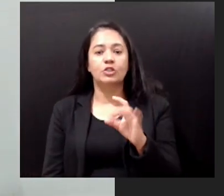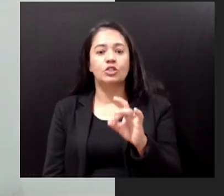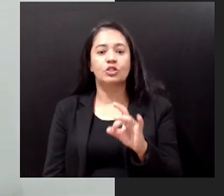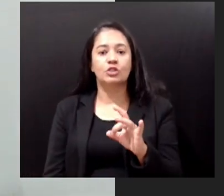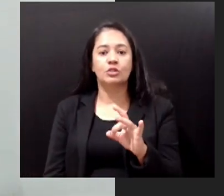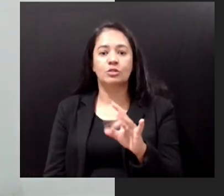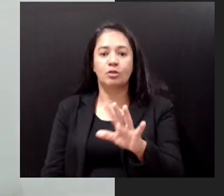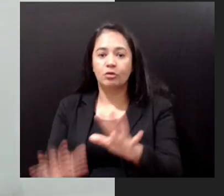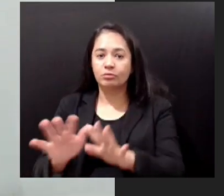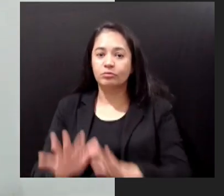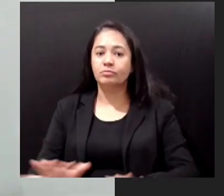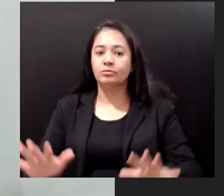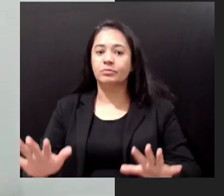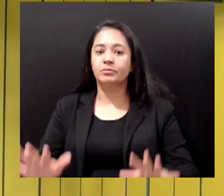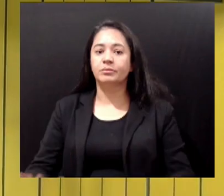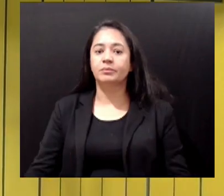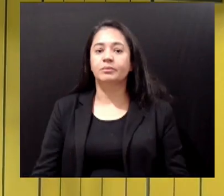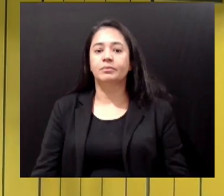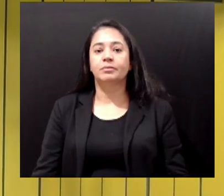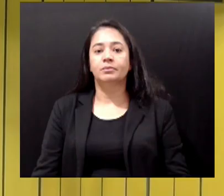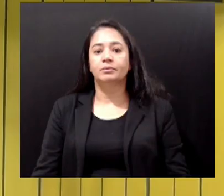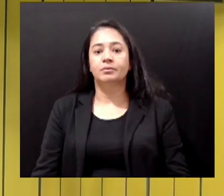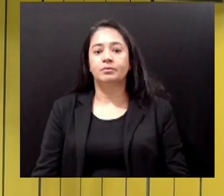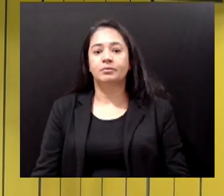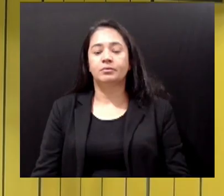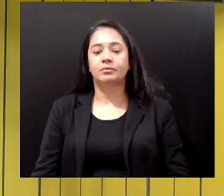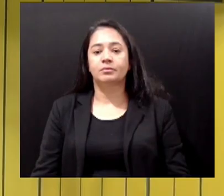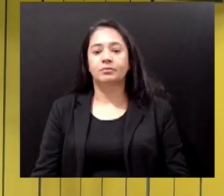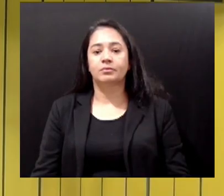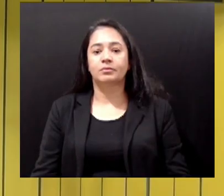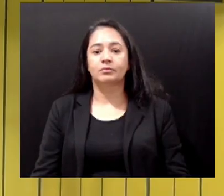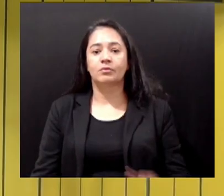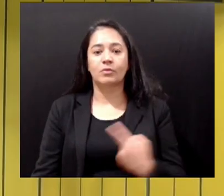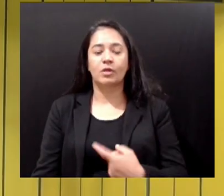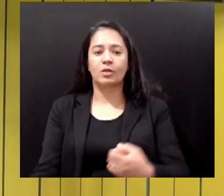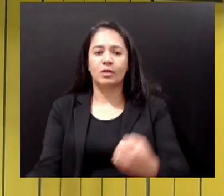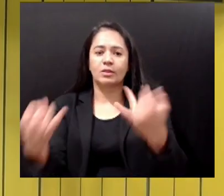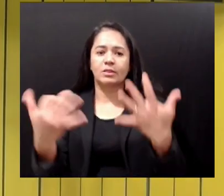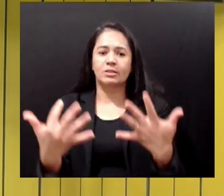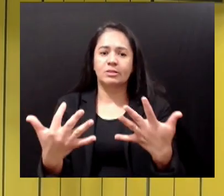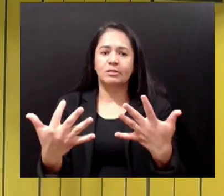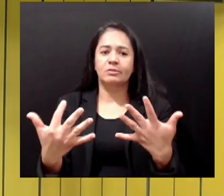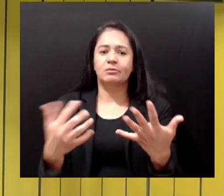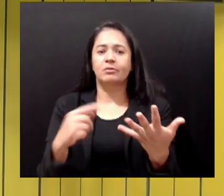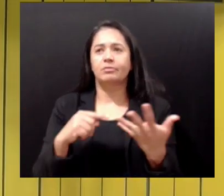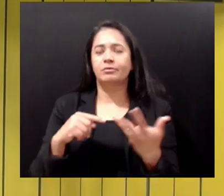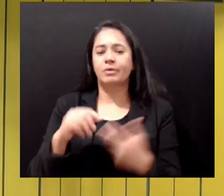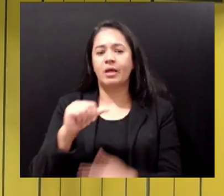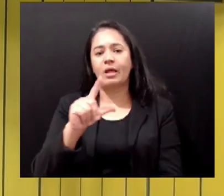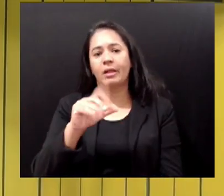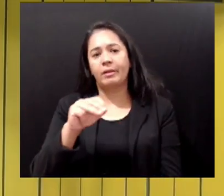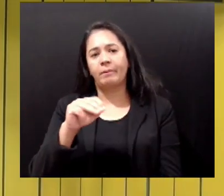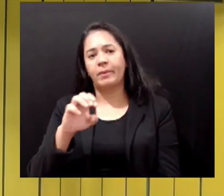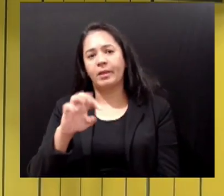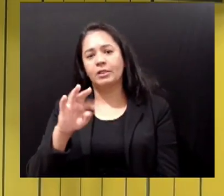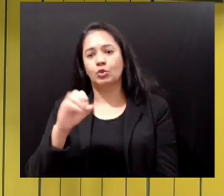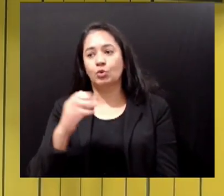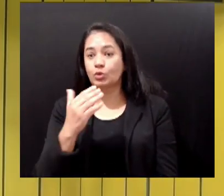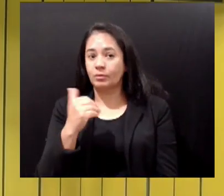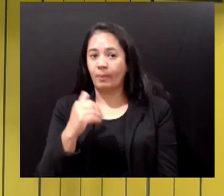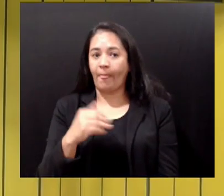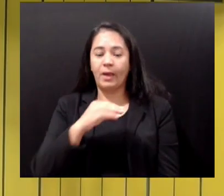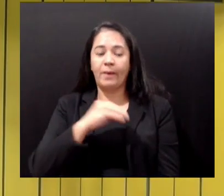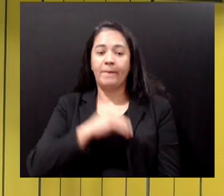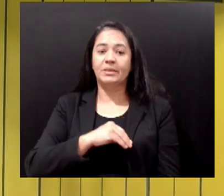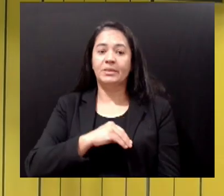mais ampliada. Muito bem, doutora. Quando falamos em alimentos, claro que a gente pensa em pensão alimentícia